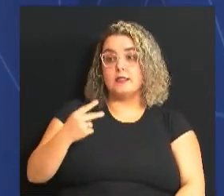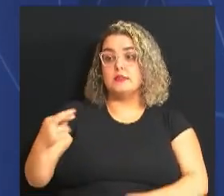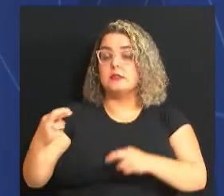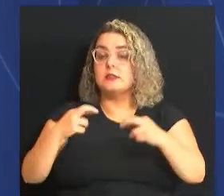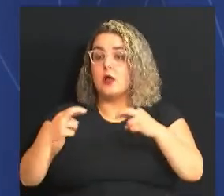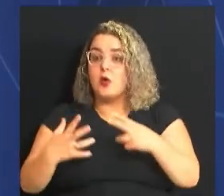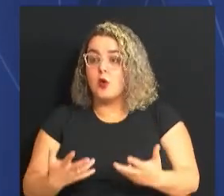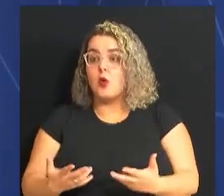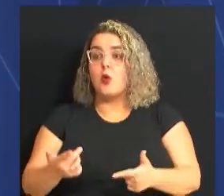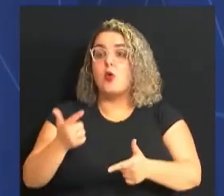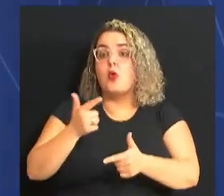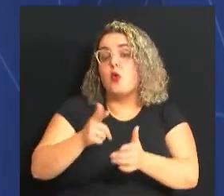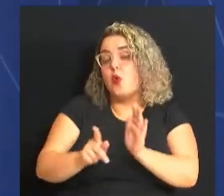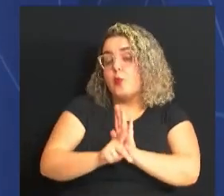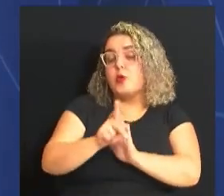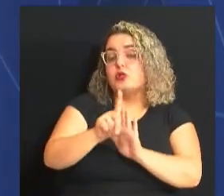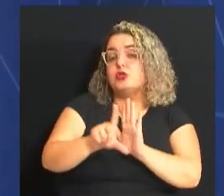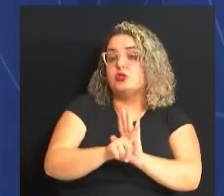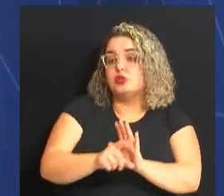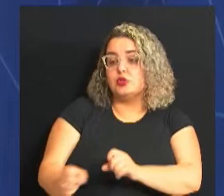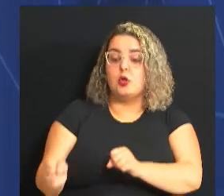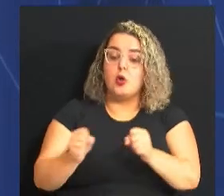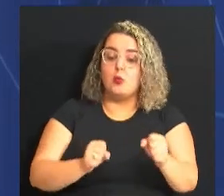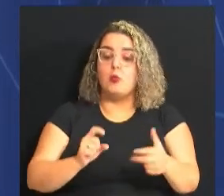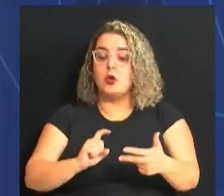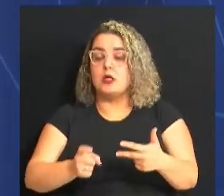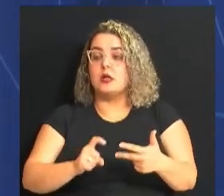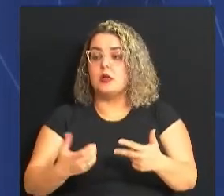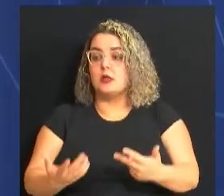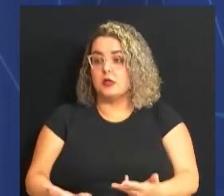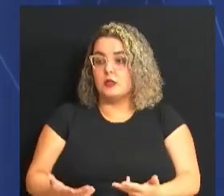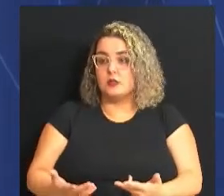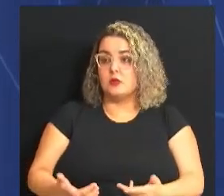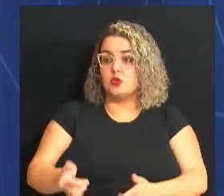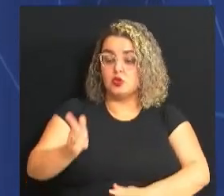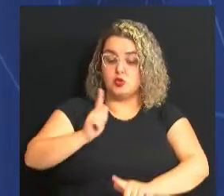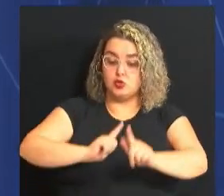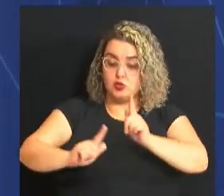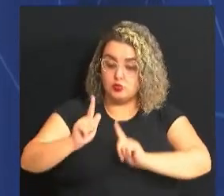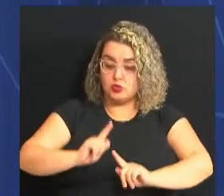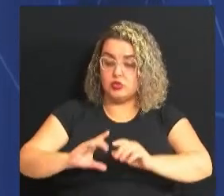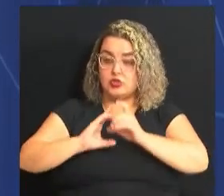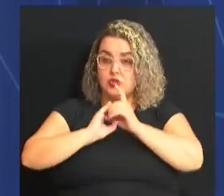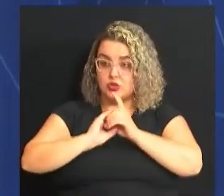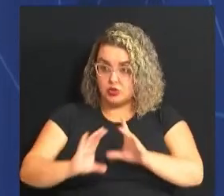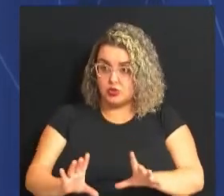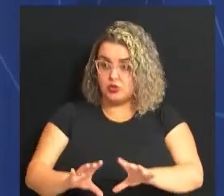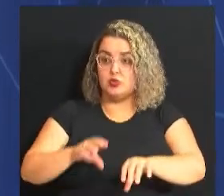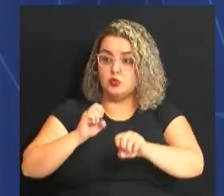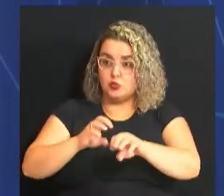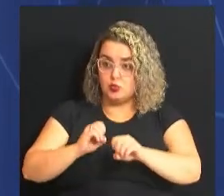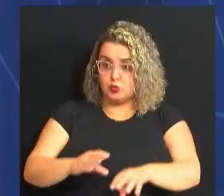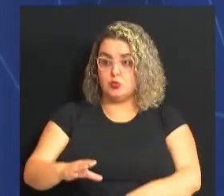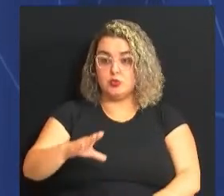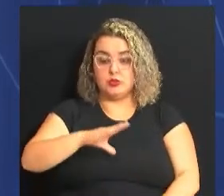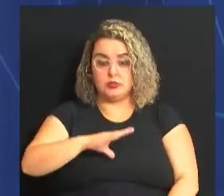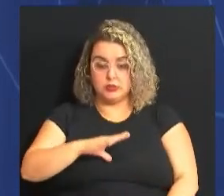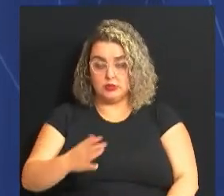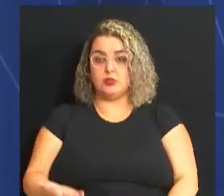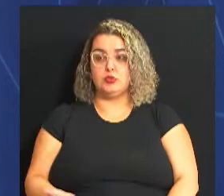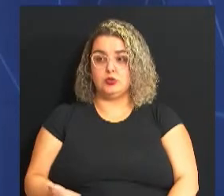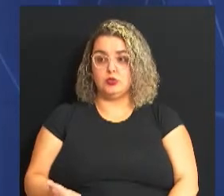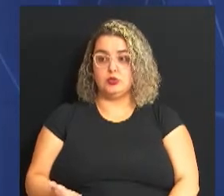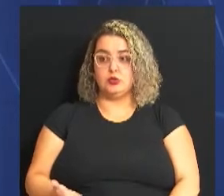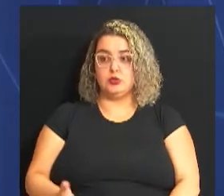o projeto de lei de autoria do Poder Executivo sobre a gestão democrática do ensino municipal de ensino. O vereador